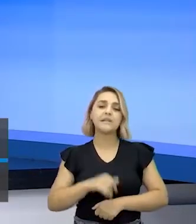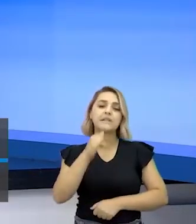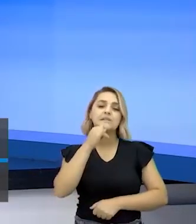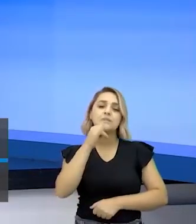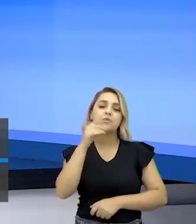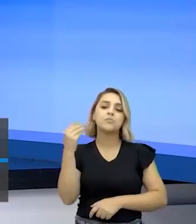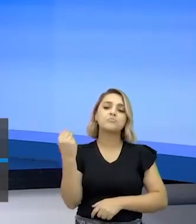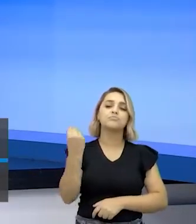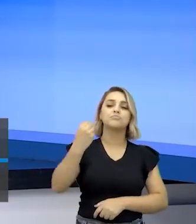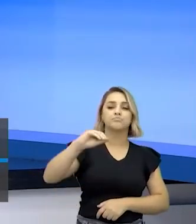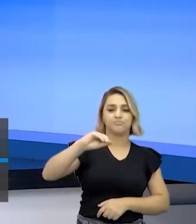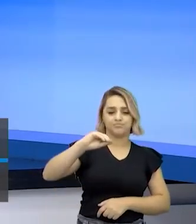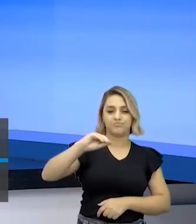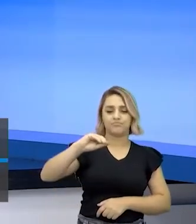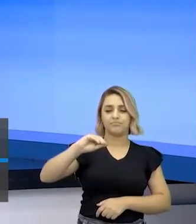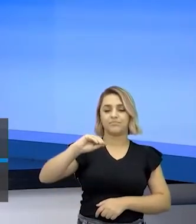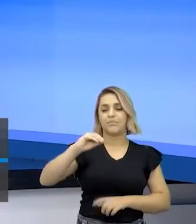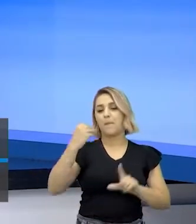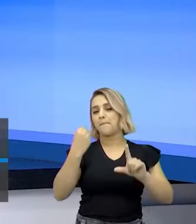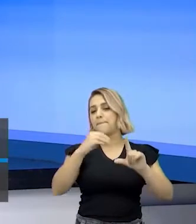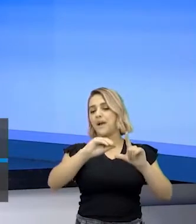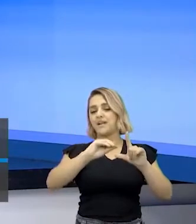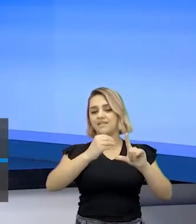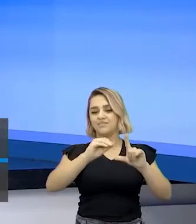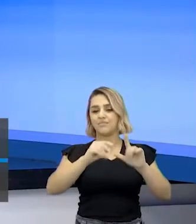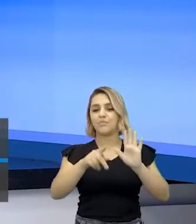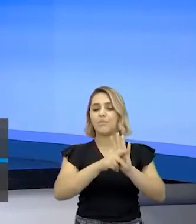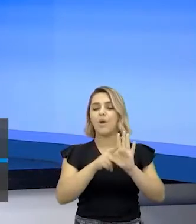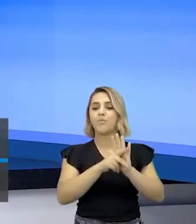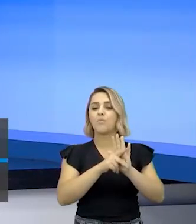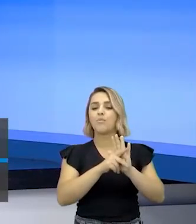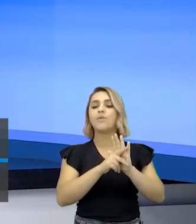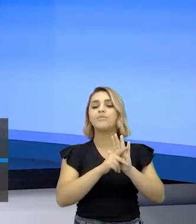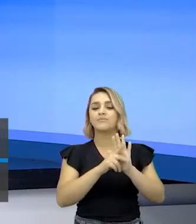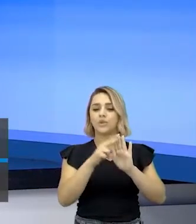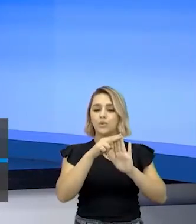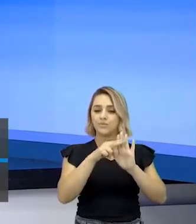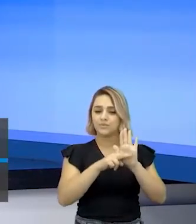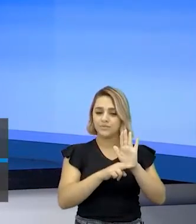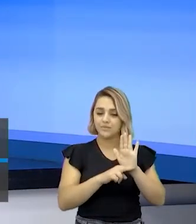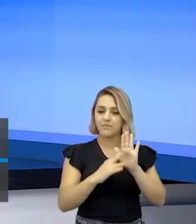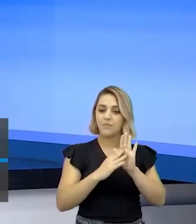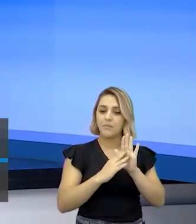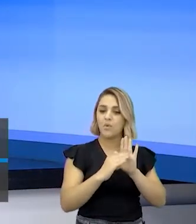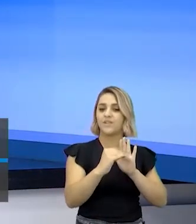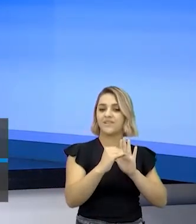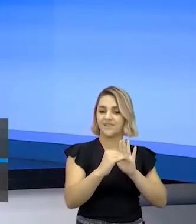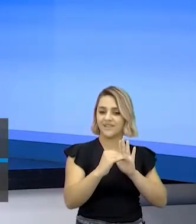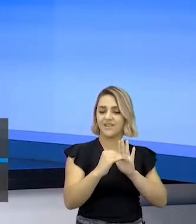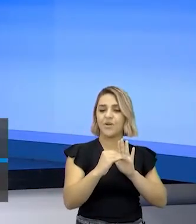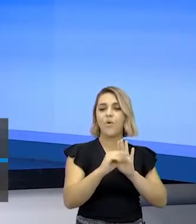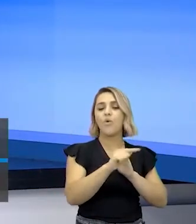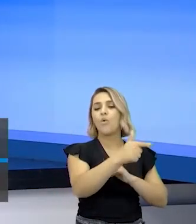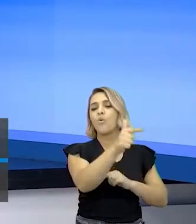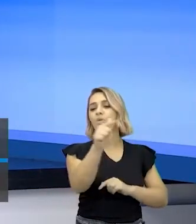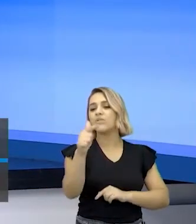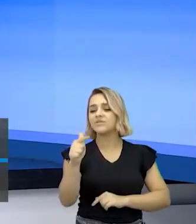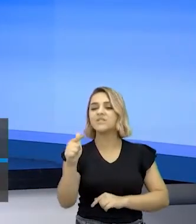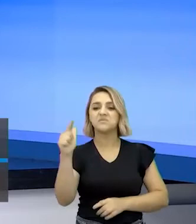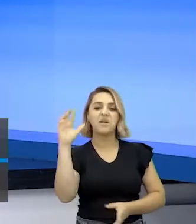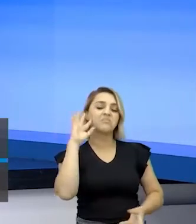exemplo, né, na norma padrão, mais pessoas teriam